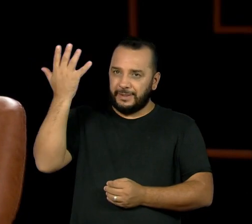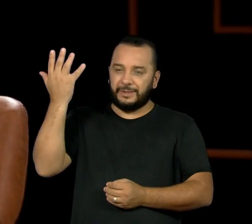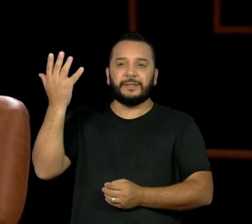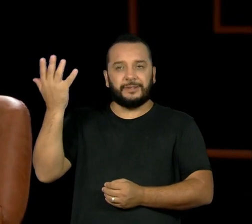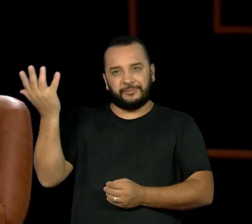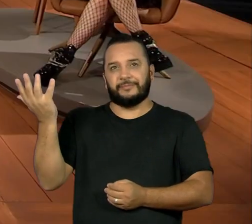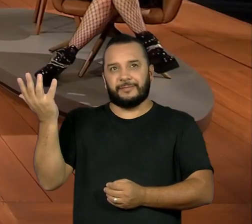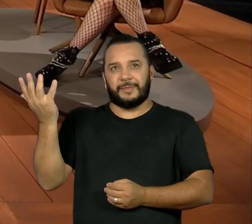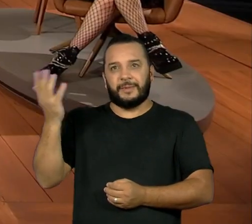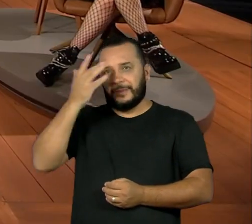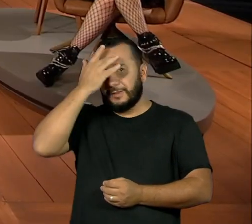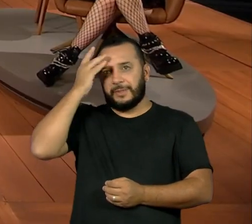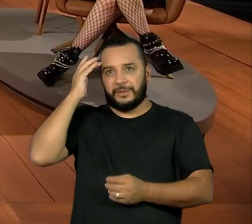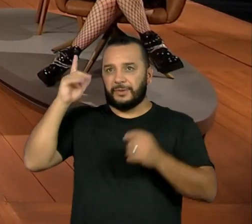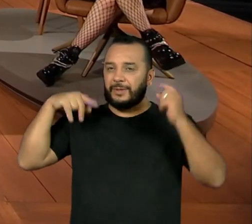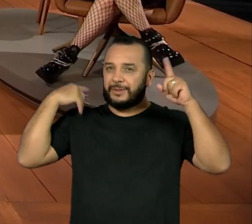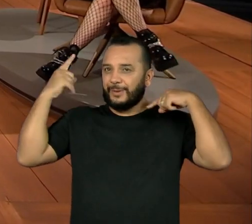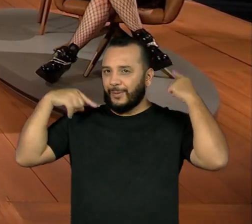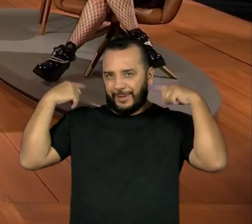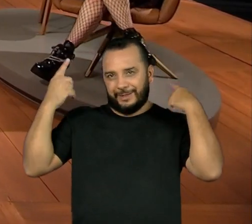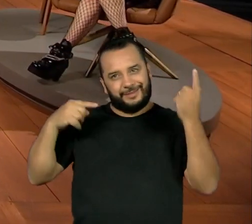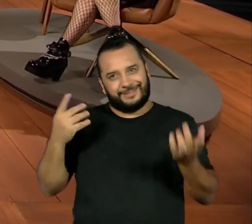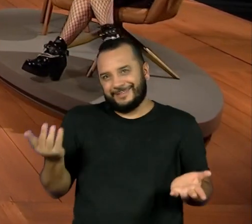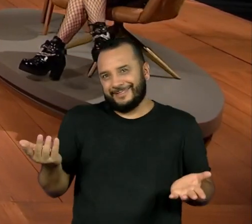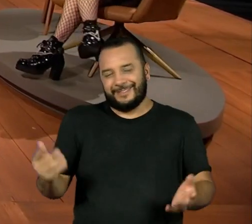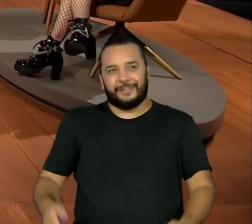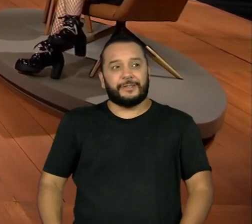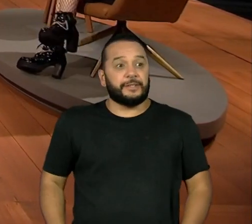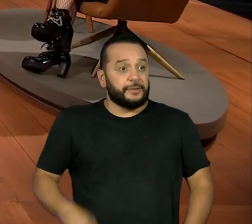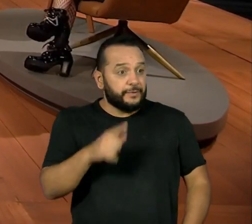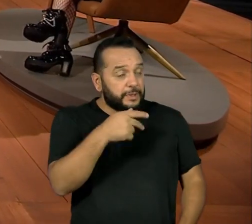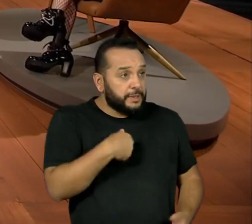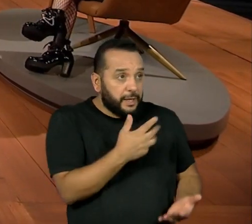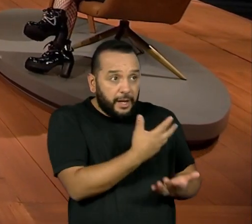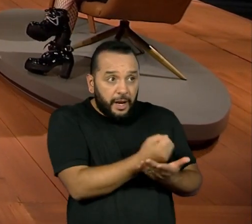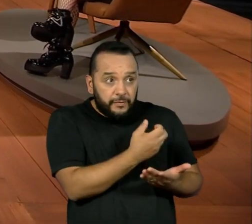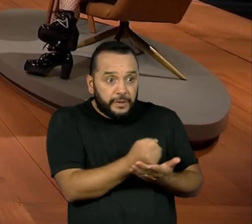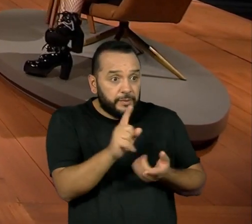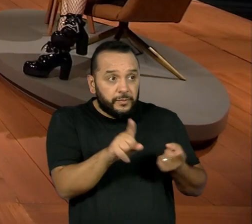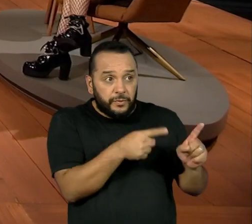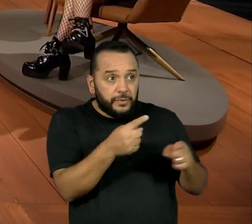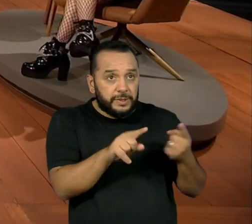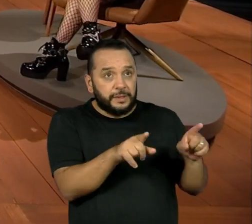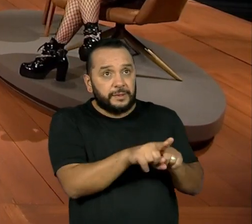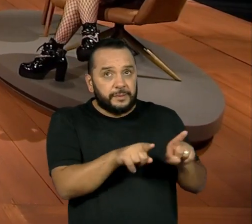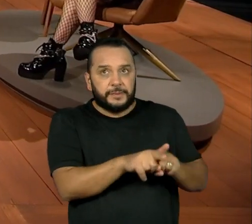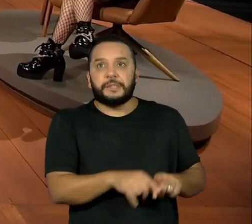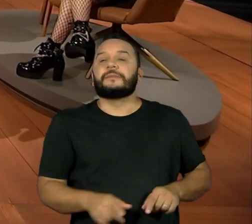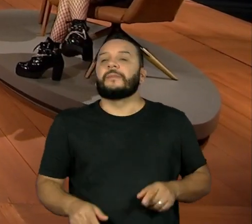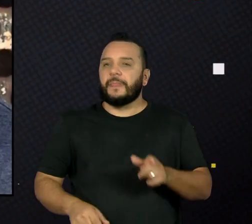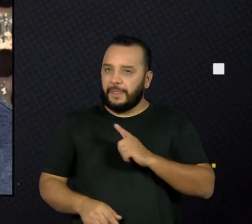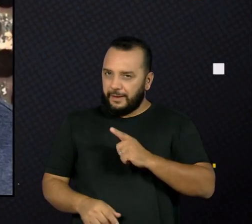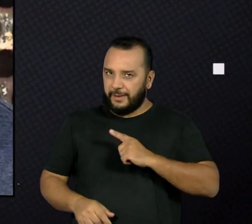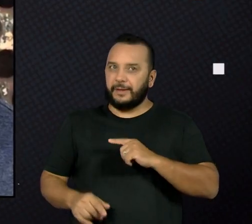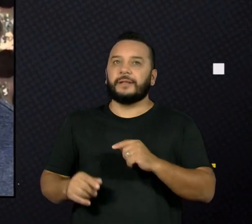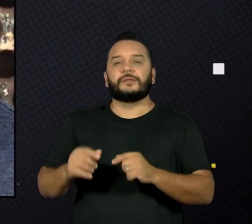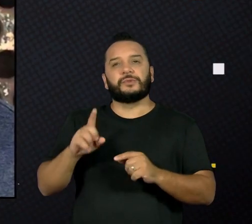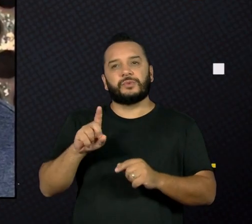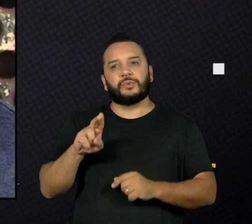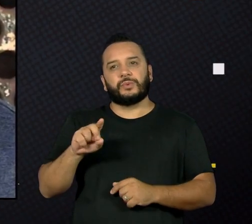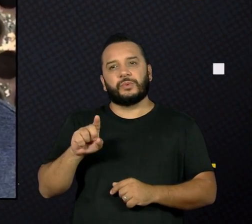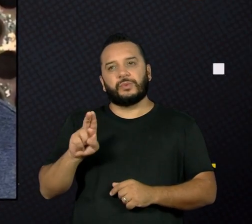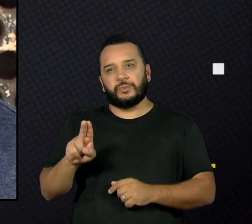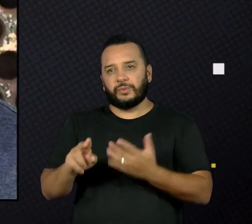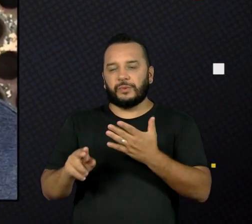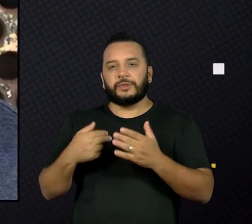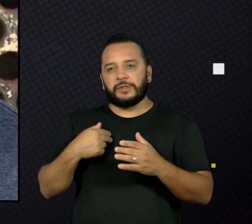os loucos. Mas você está gravando novas músicas também, né? Vai ser um trabalho novo. Pois é, eu estou gravando com o Dudu Marotti o